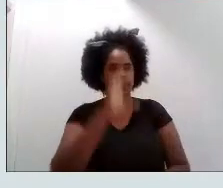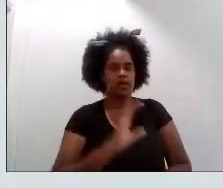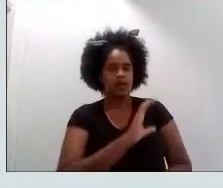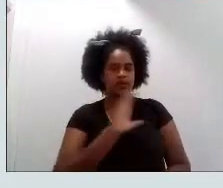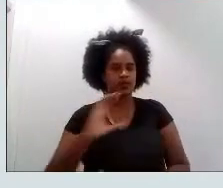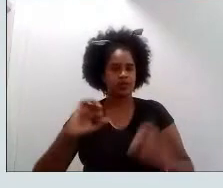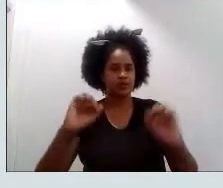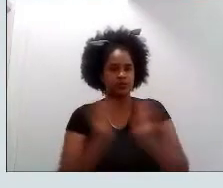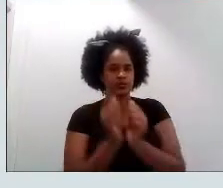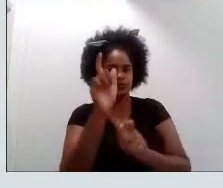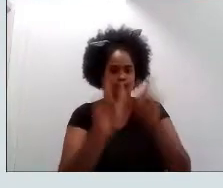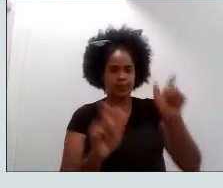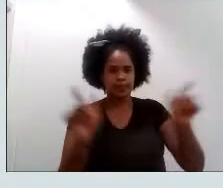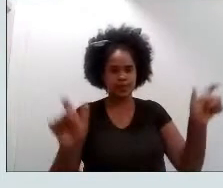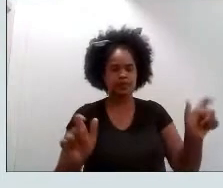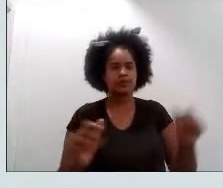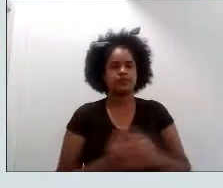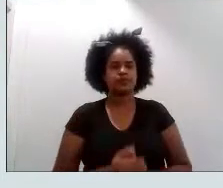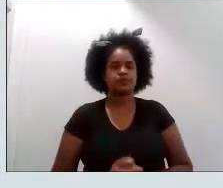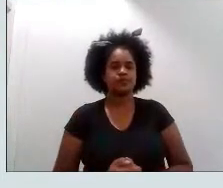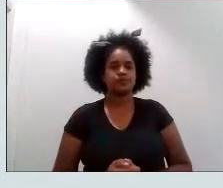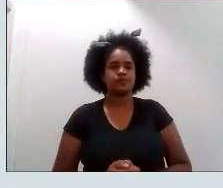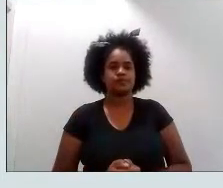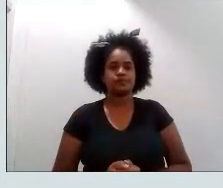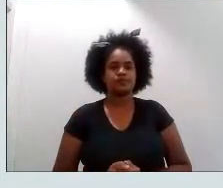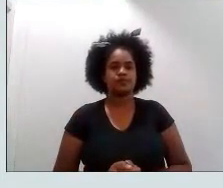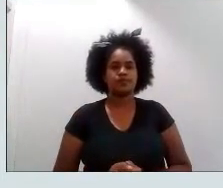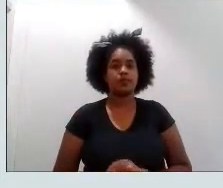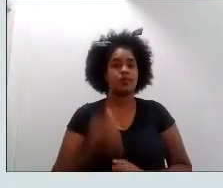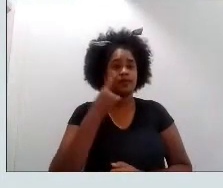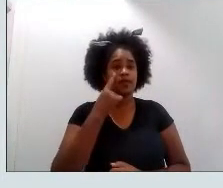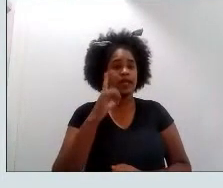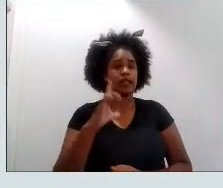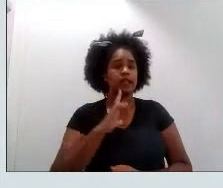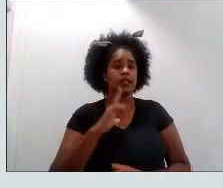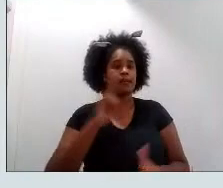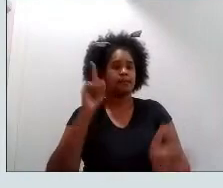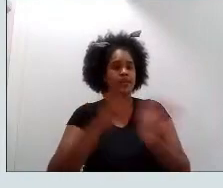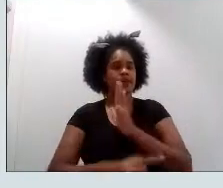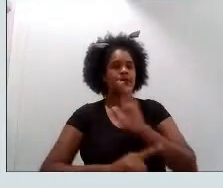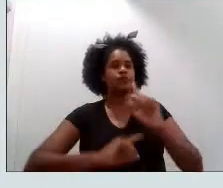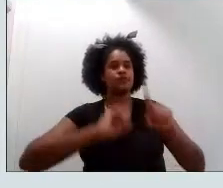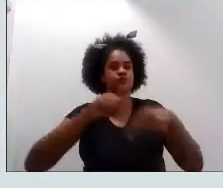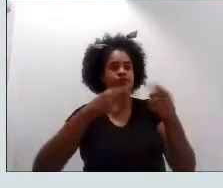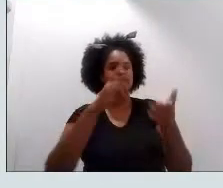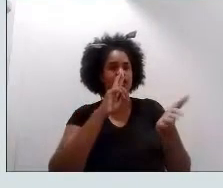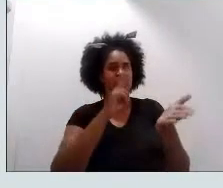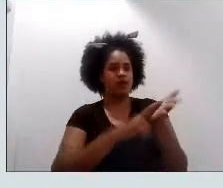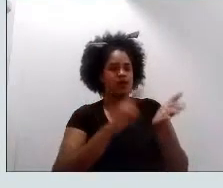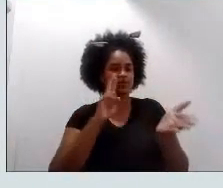da colonização. Aí tem uma questão que vocês podem responder depois vendo o material lá no Google Classroom,